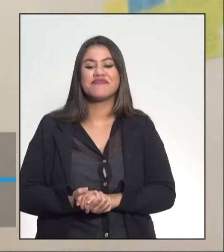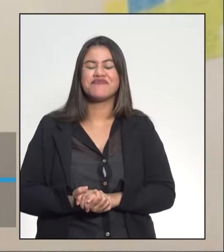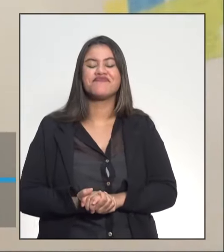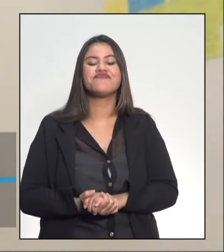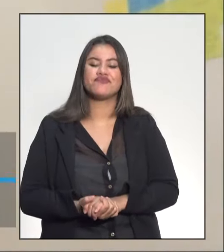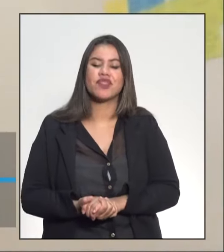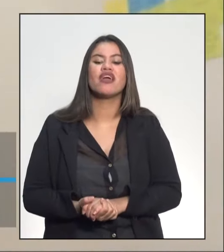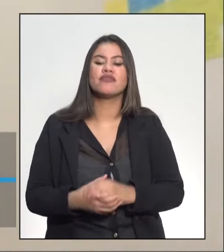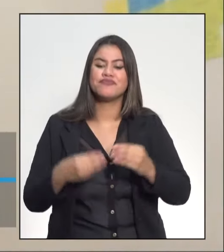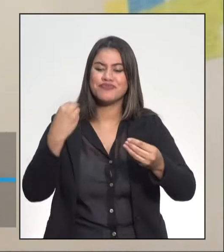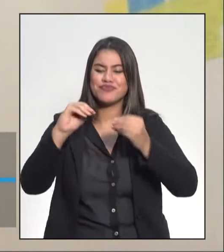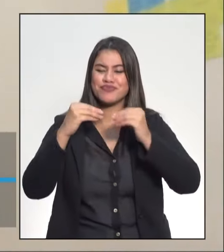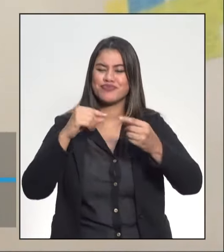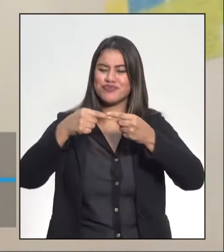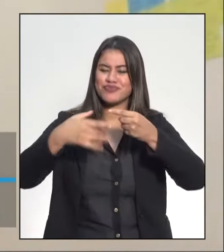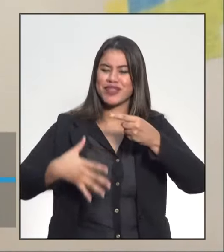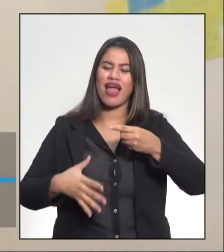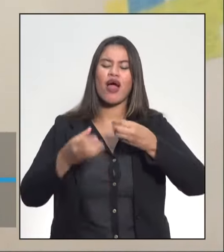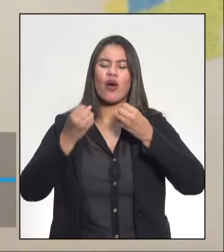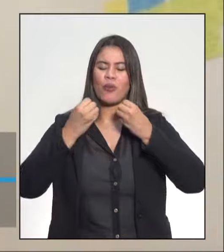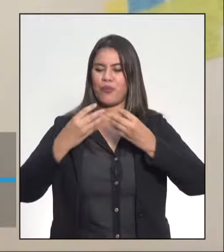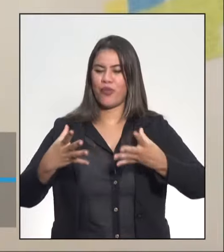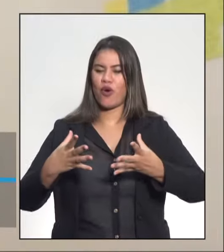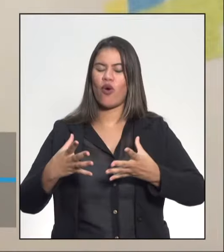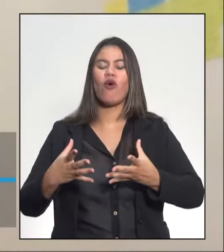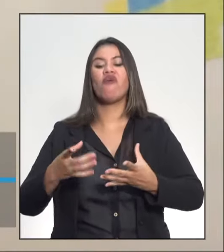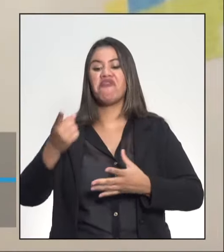maravilhosas. Vocês são muito antenados.